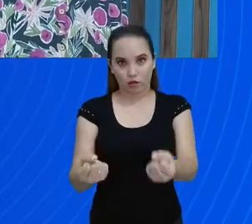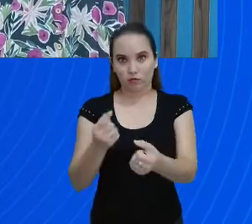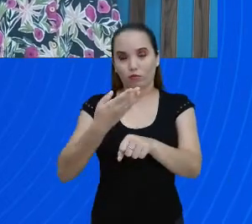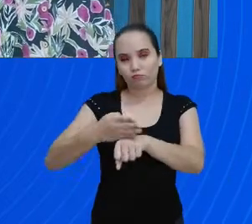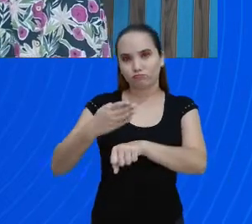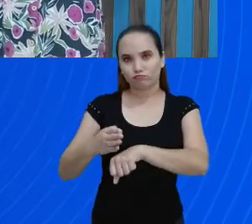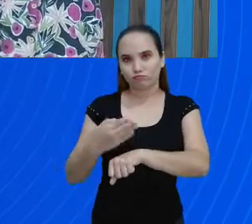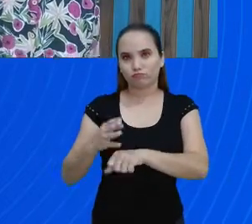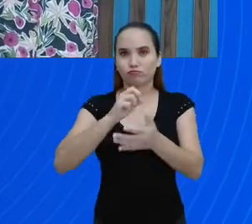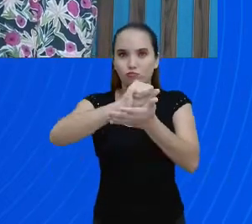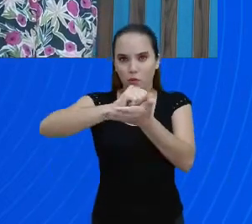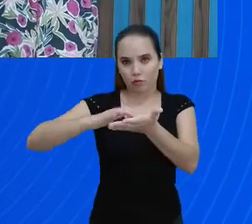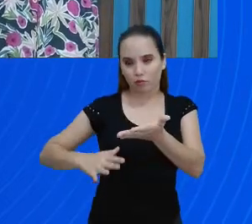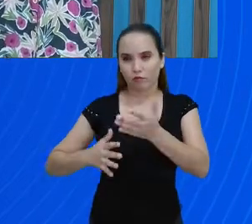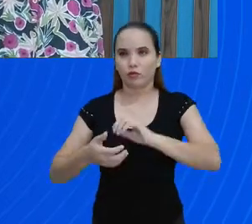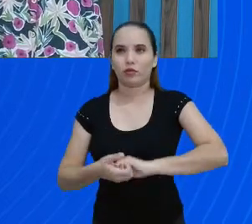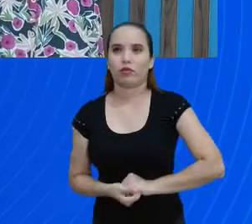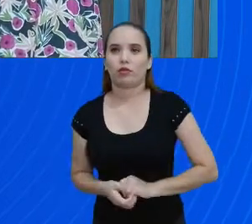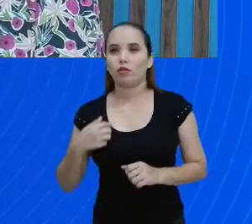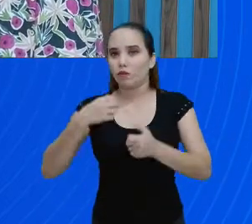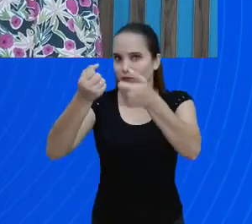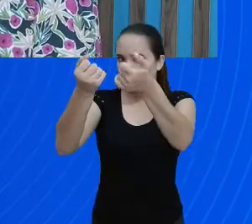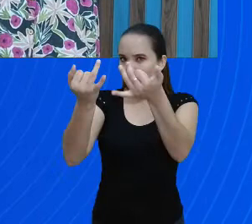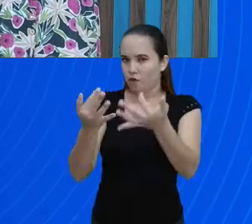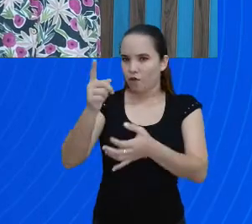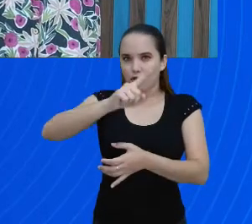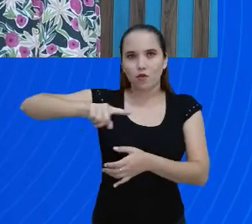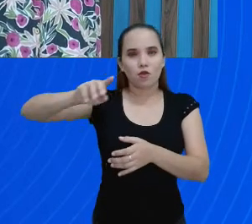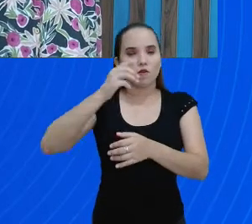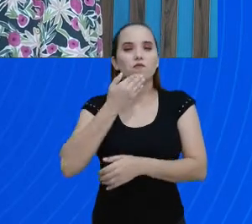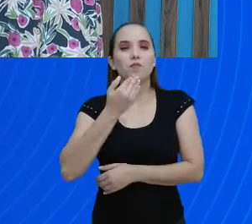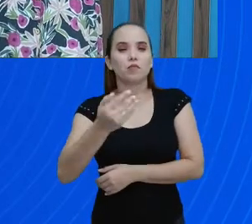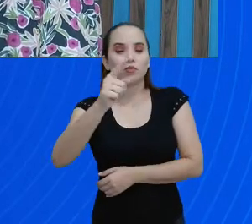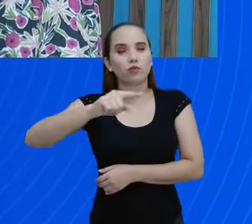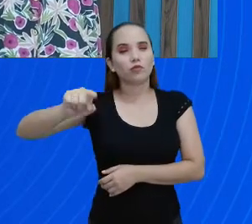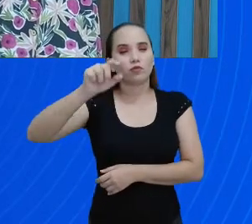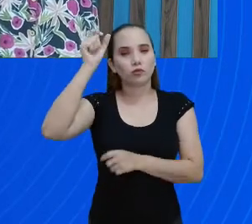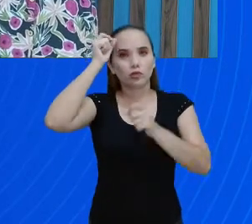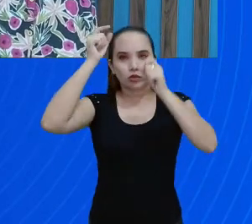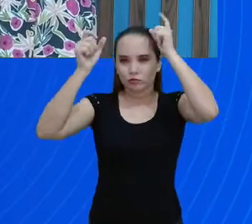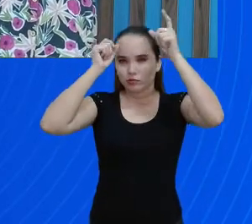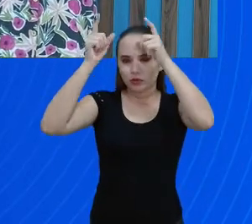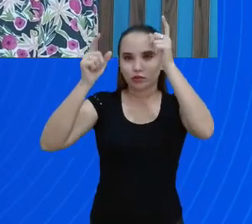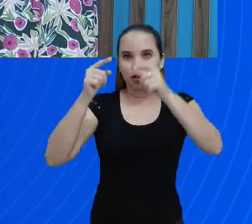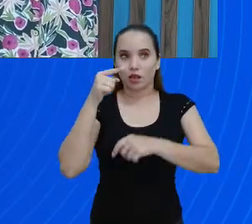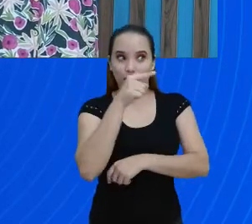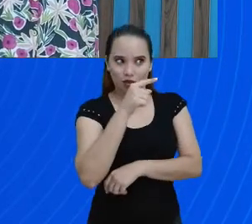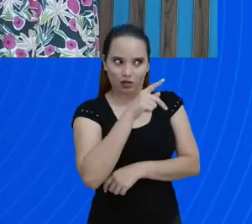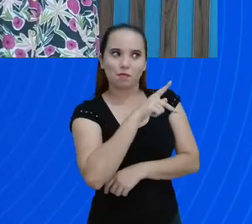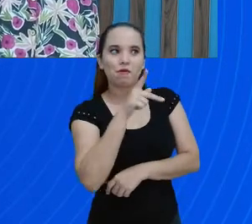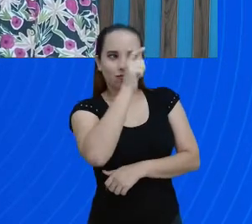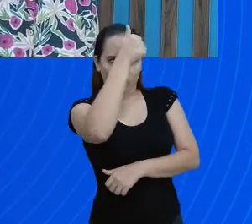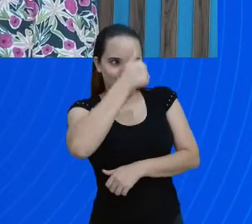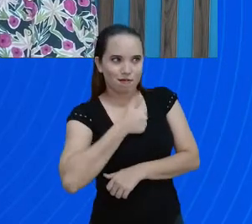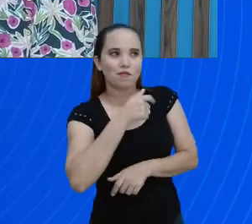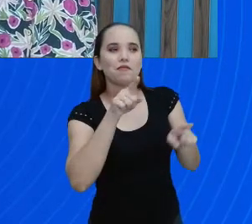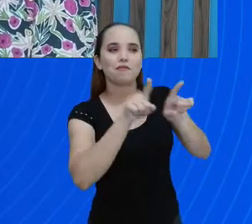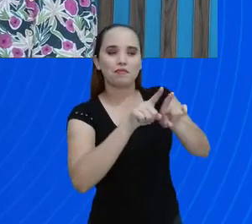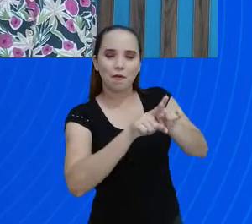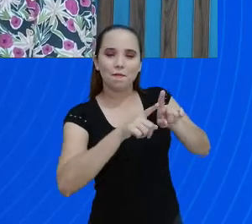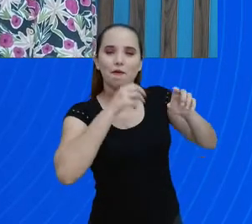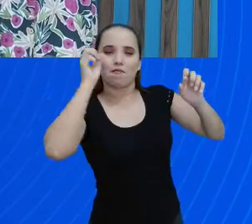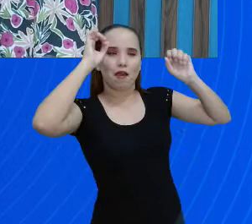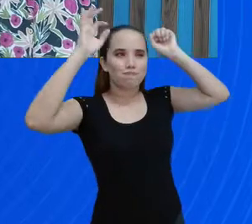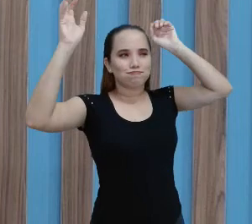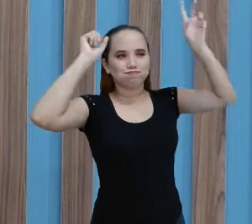eu vou descrever uma cena e eu vou pedir para que vocês pensem, tá certo? A professora Adriana também vai pensar e eu vou perguntar a ela